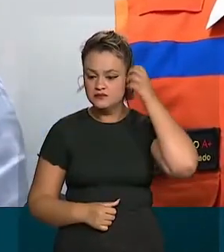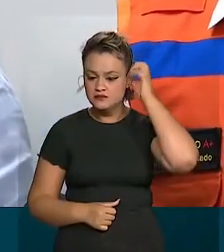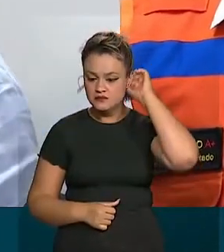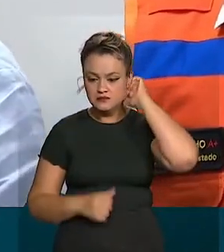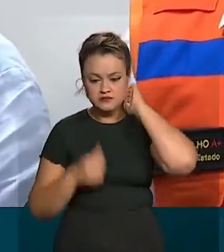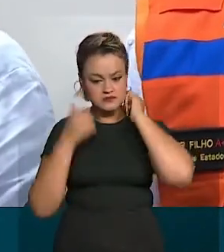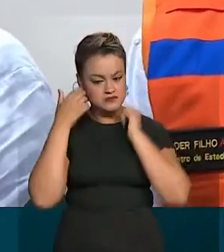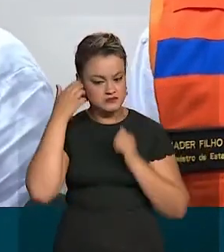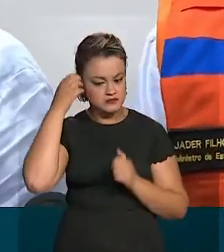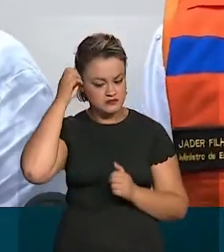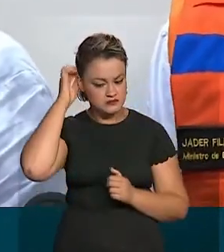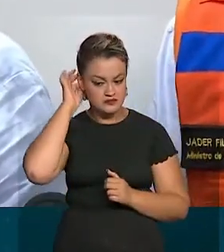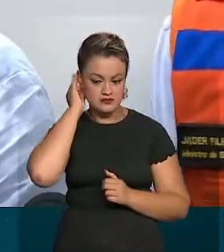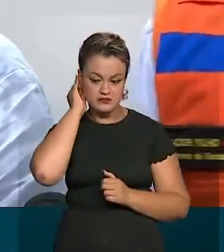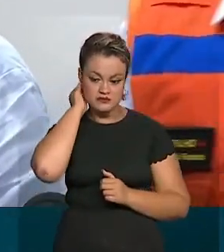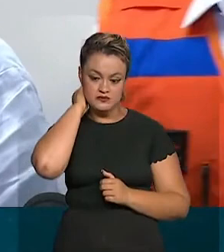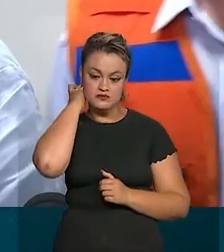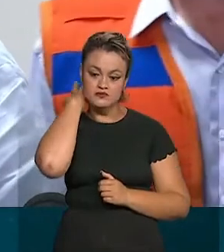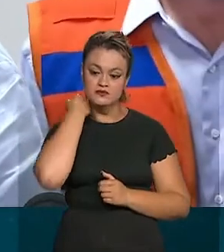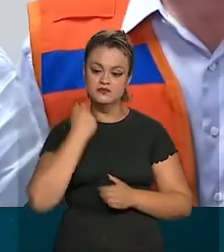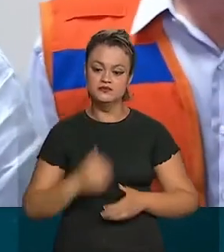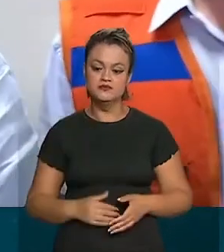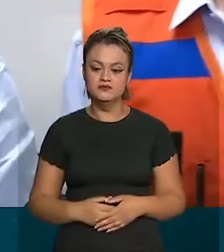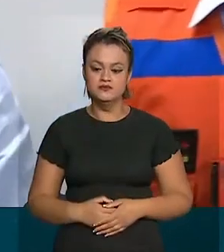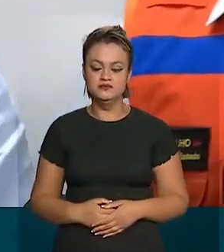Segura aqui para mim, Jorge.